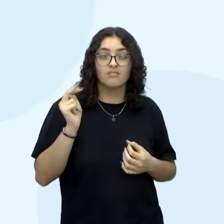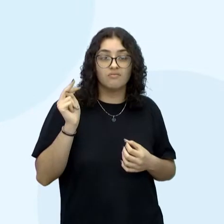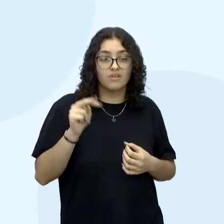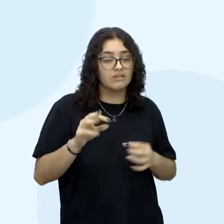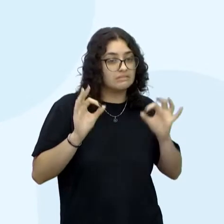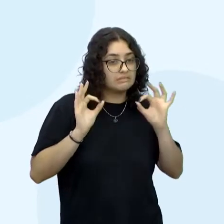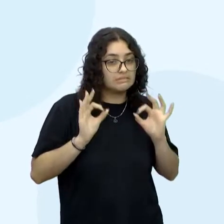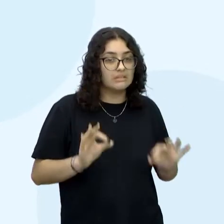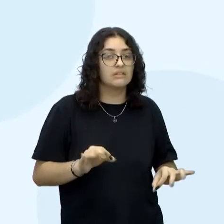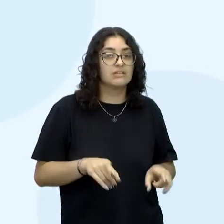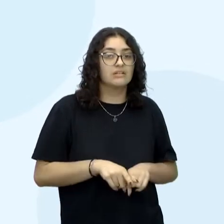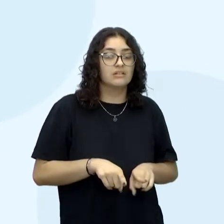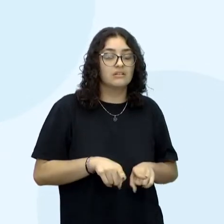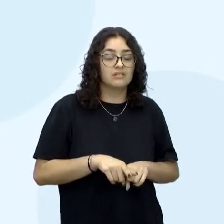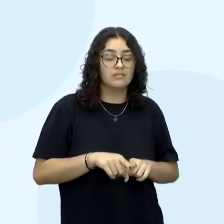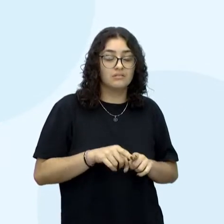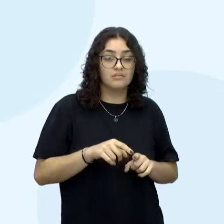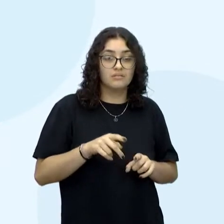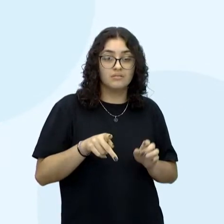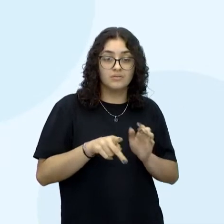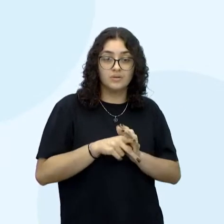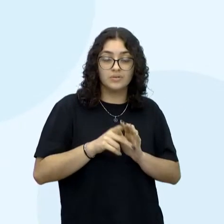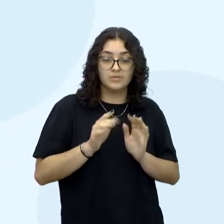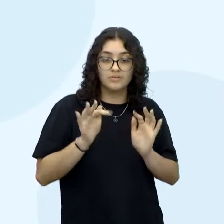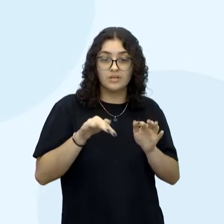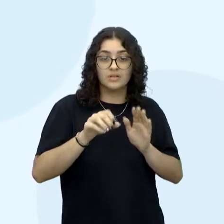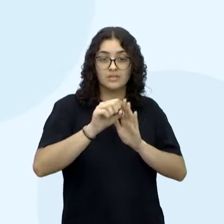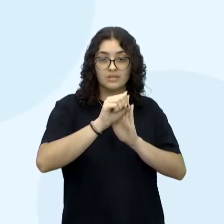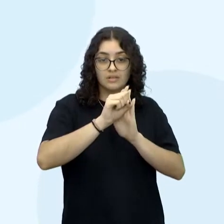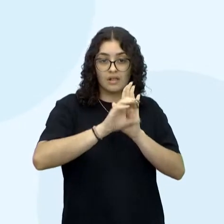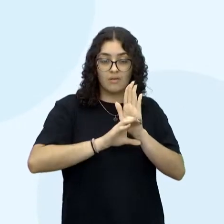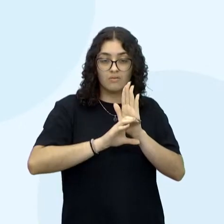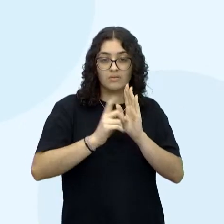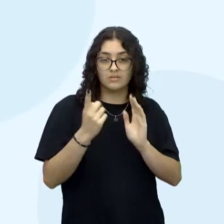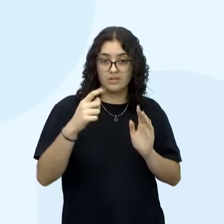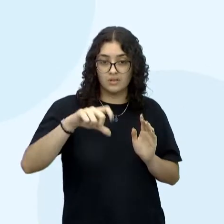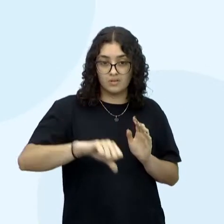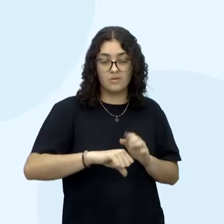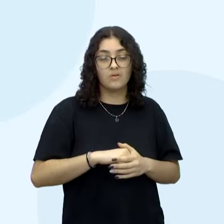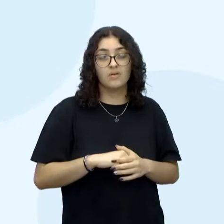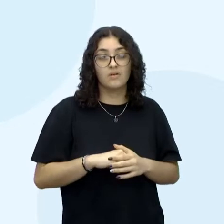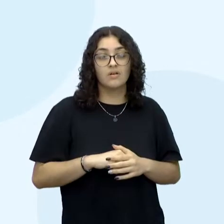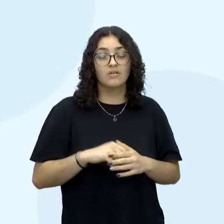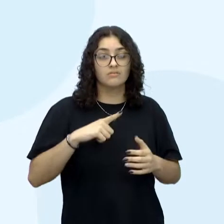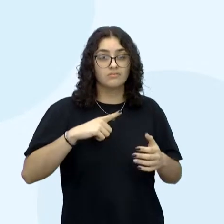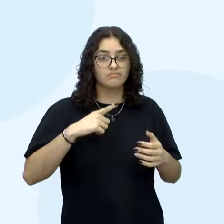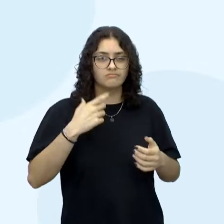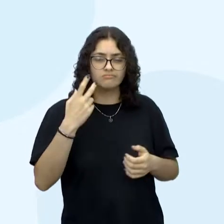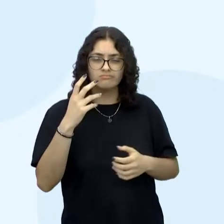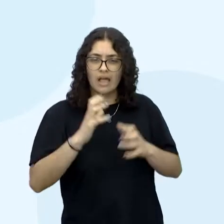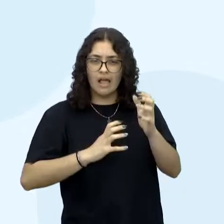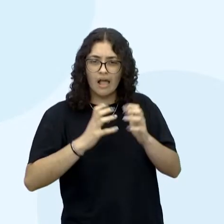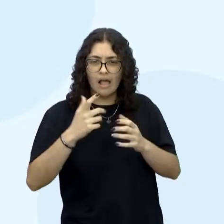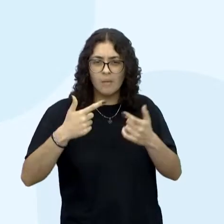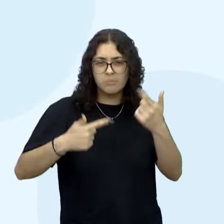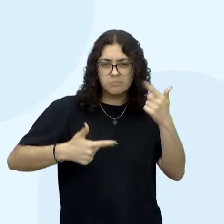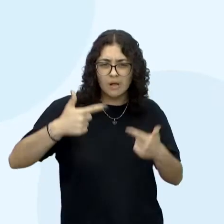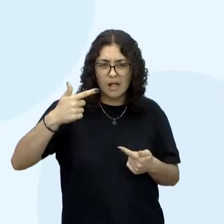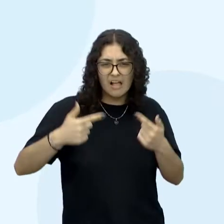verossímil o sertão do fim do século XIX. As cenas de lutas ficaram um tanto